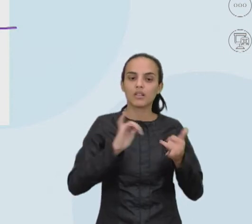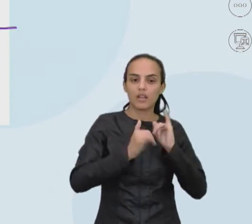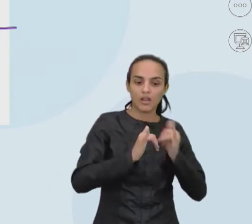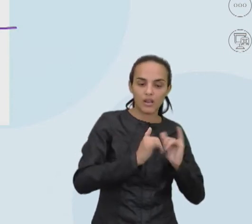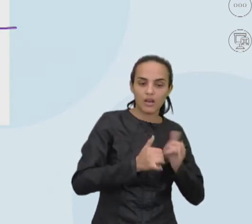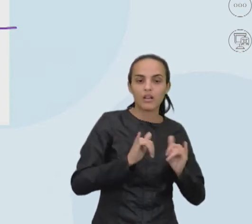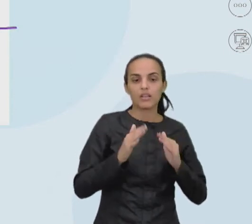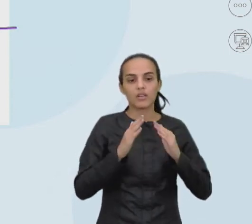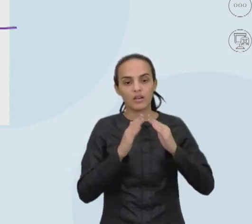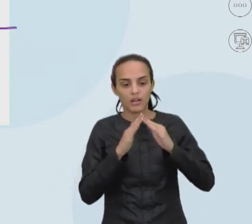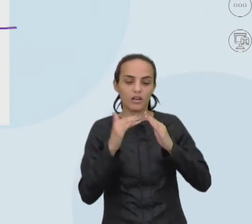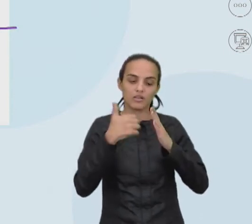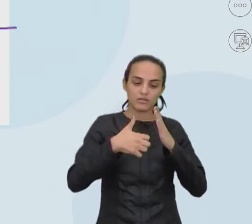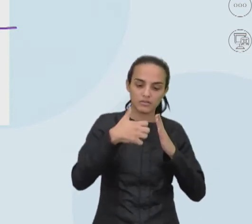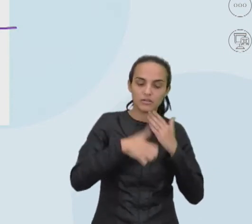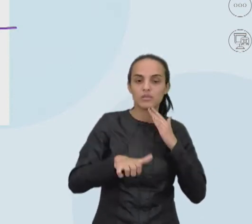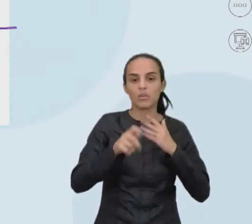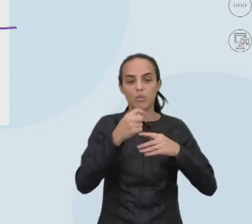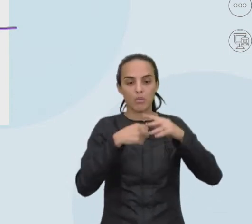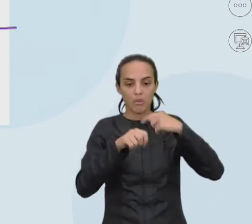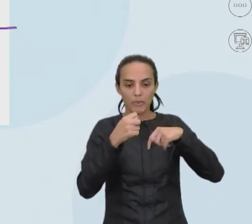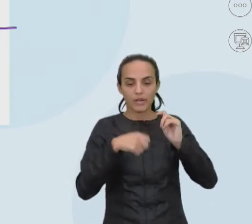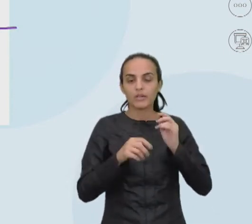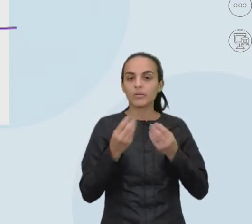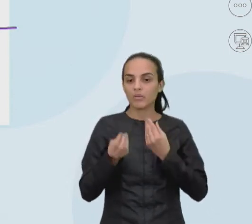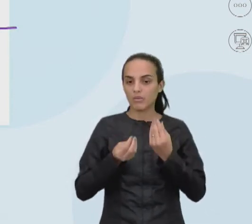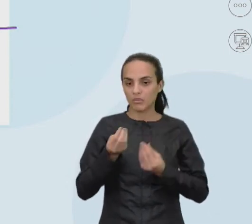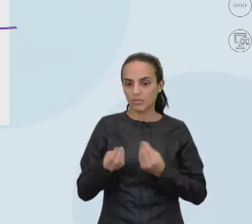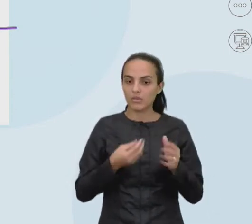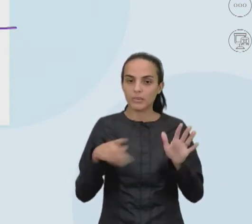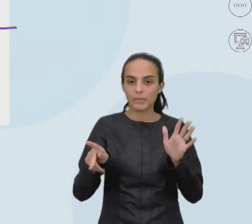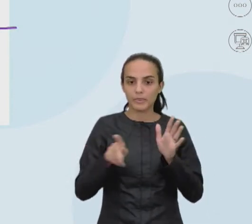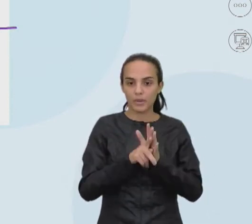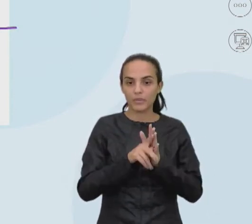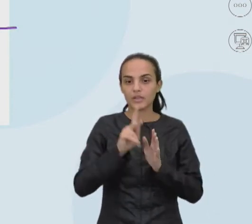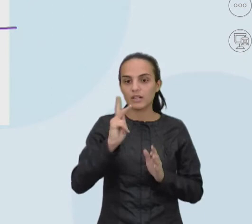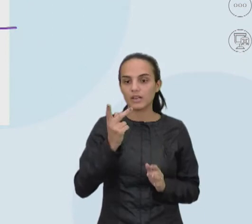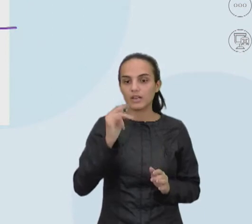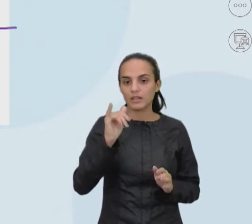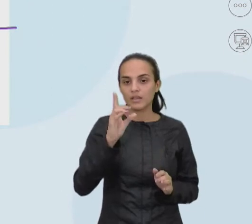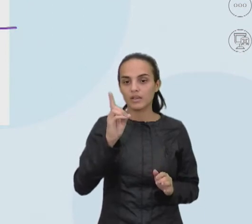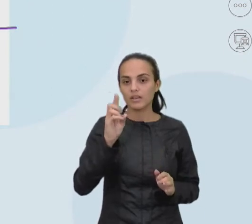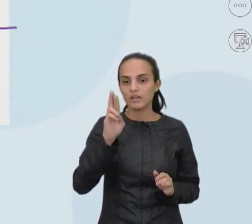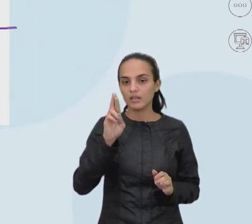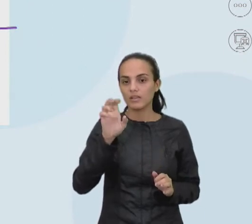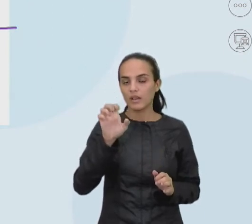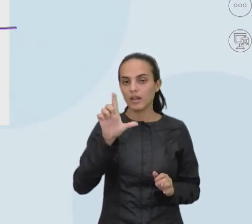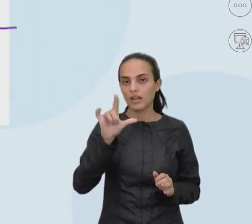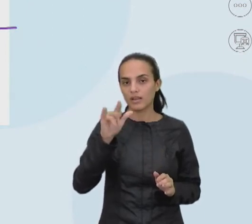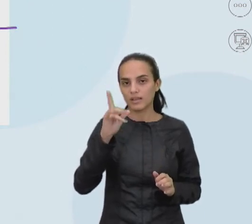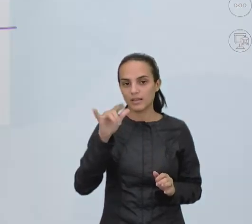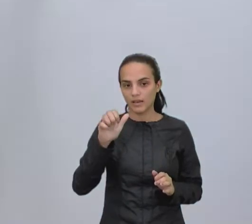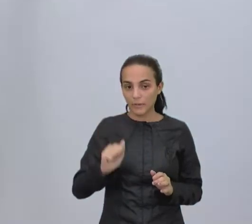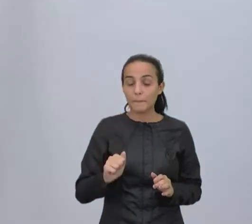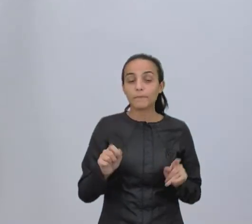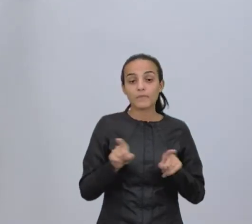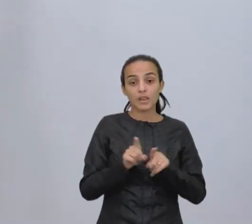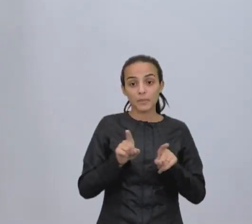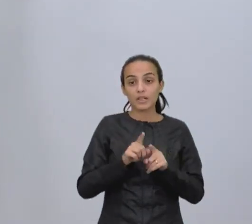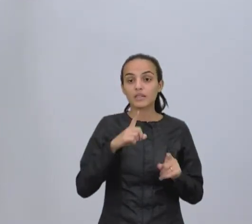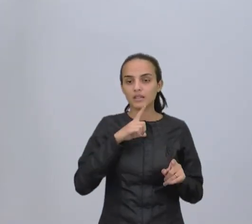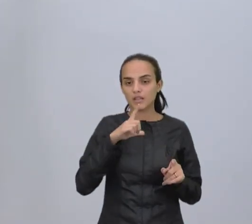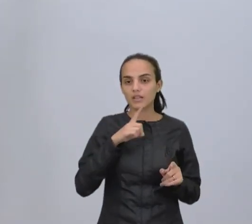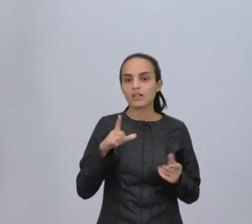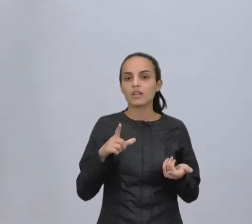casas, nas indústrias, nos comércios, ela vem originária das hidrelétricas. E aí tem uma diversificação,